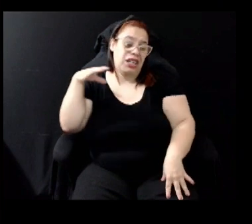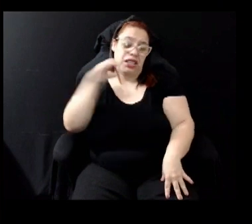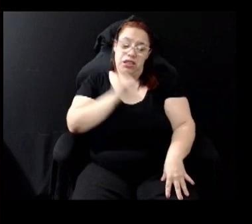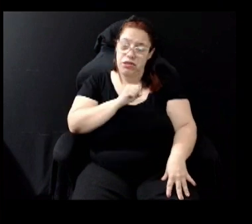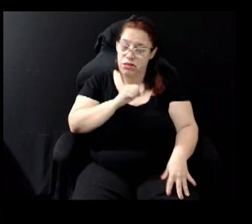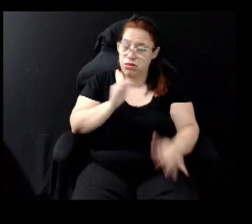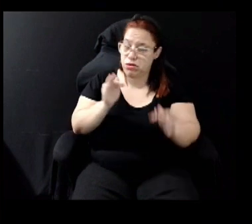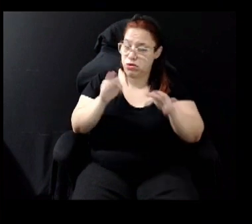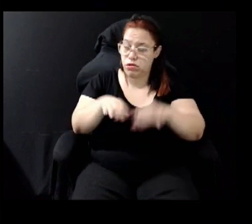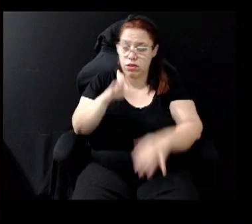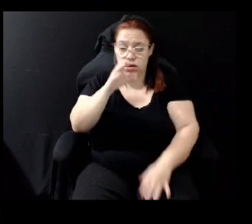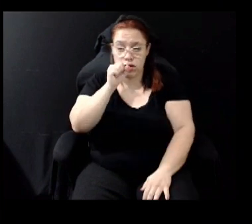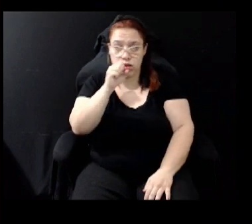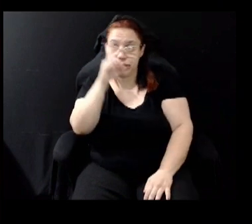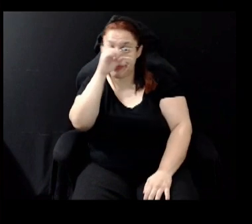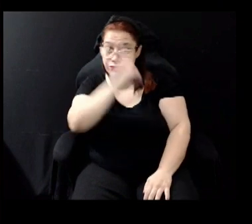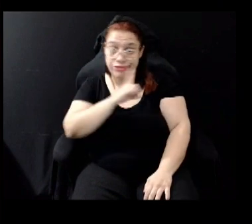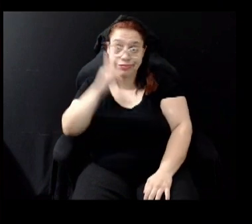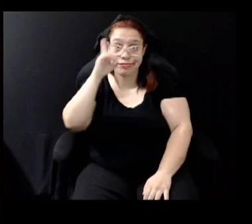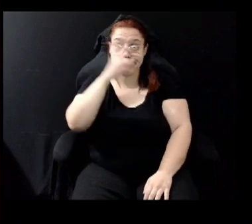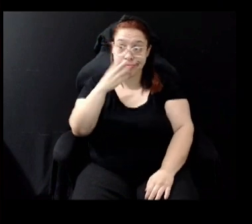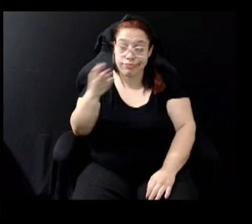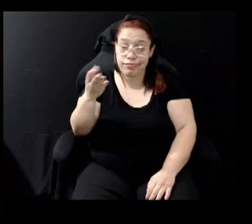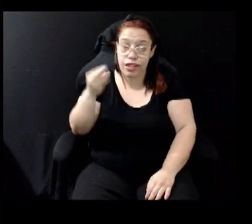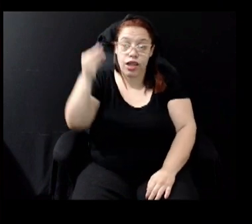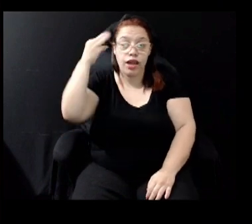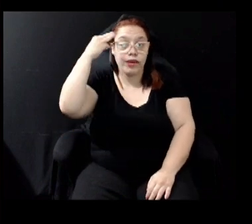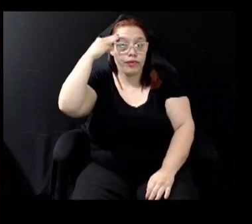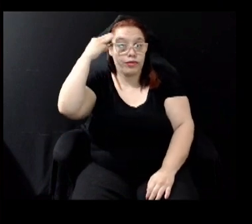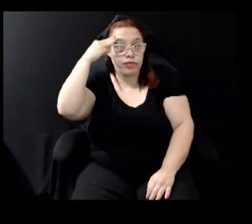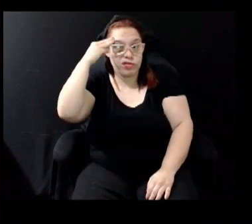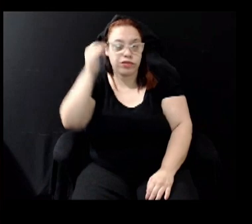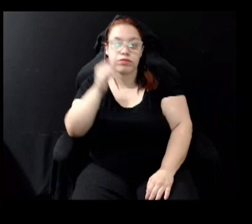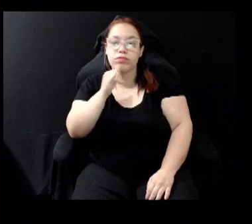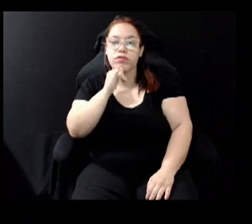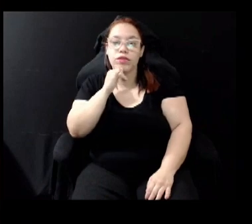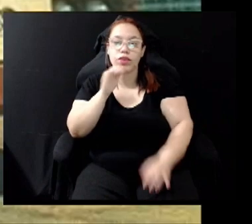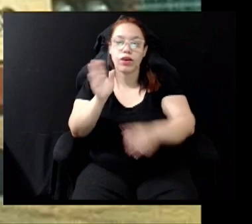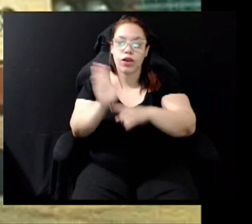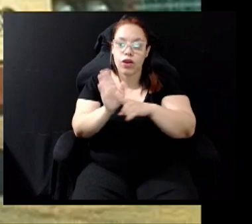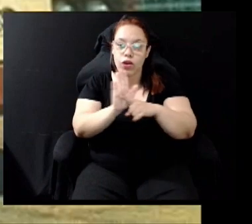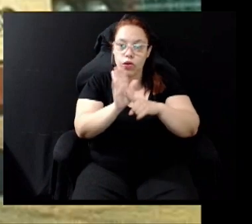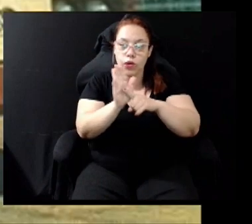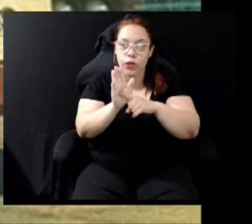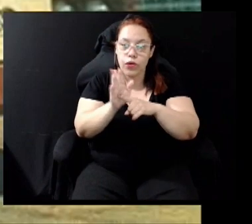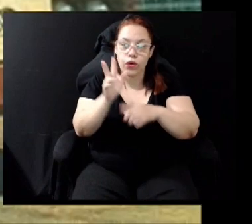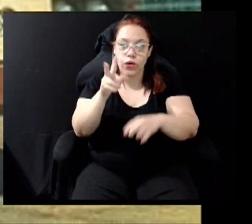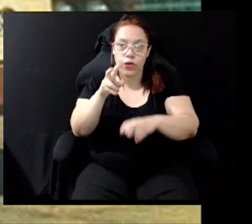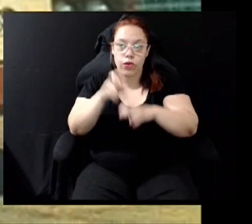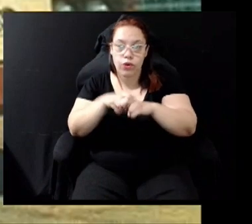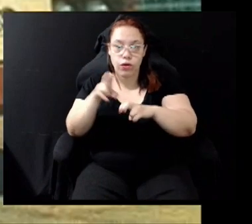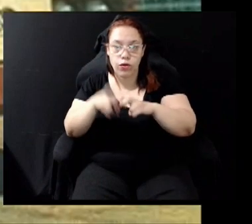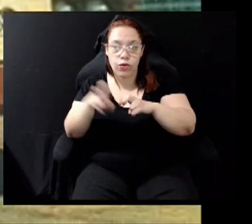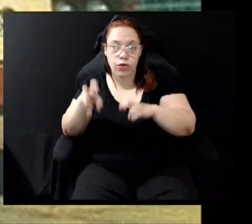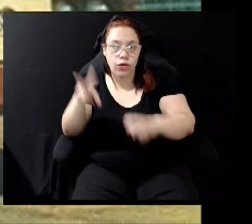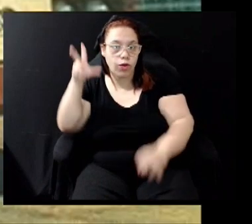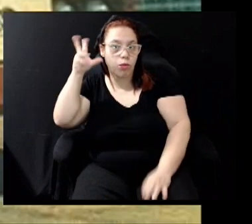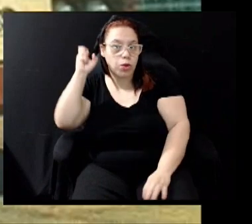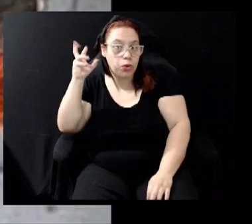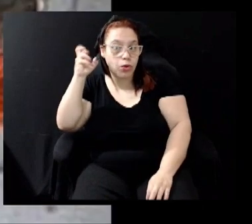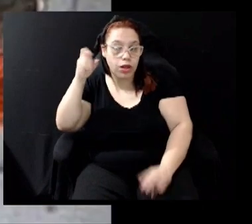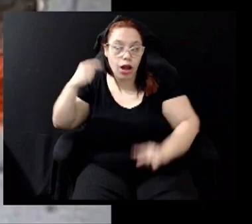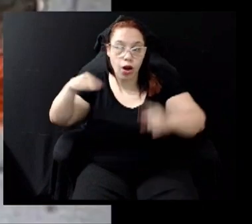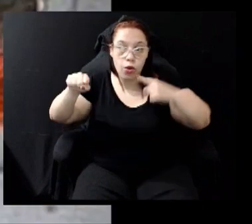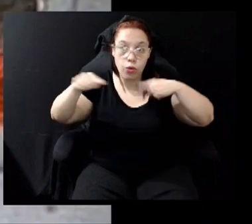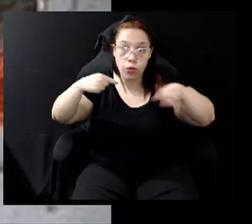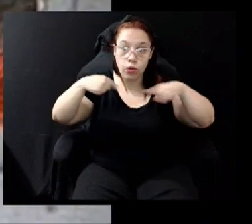semana. Né? Então, essas memórias, por exemplo, nessas fitas, as pessoas sentavam para escutar música. Né? Não que